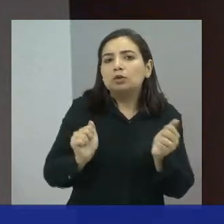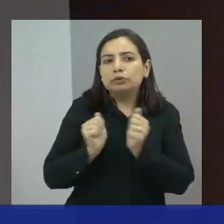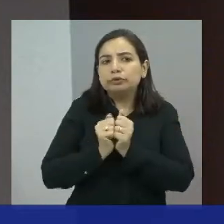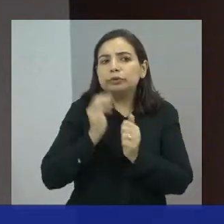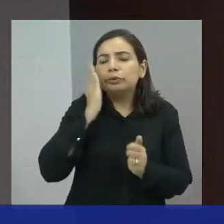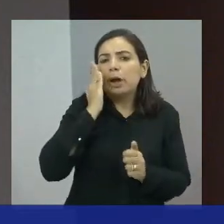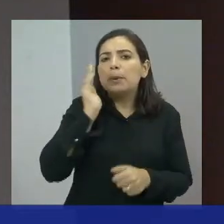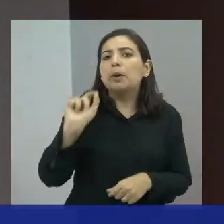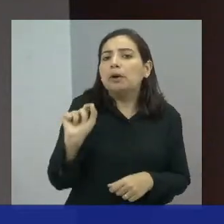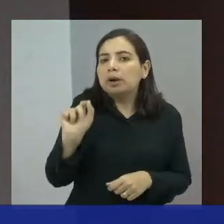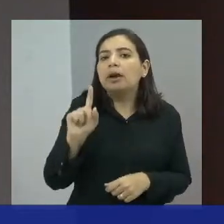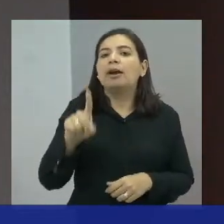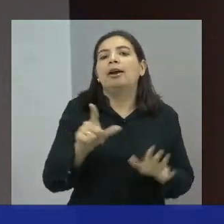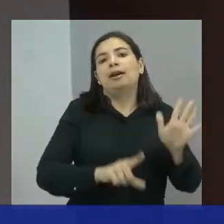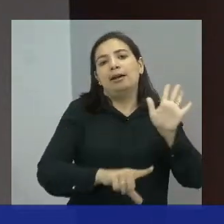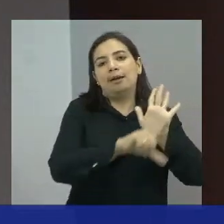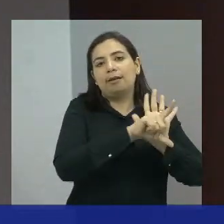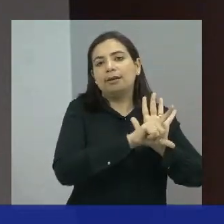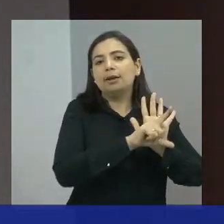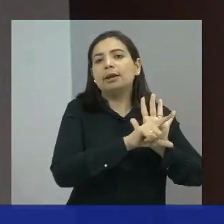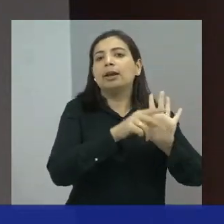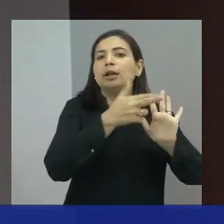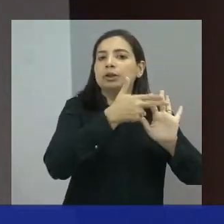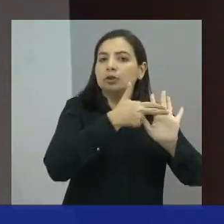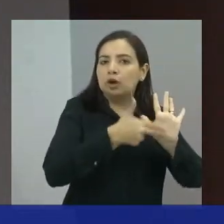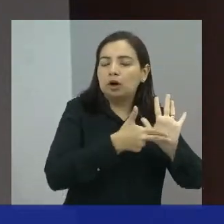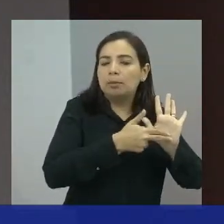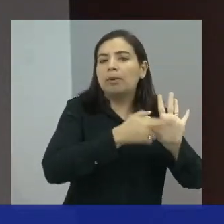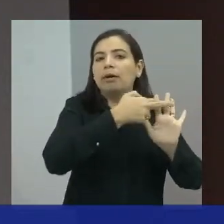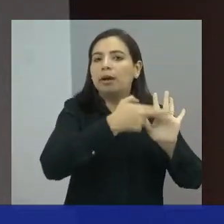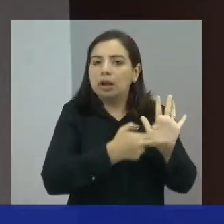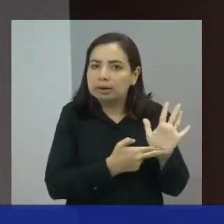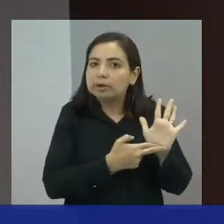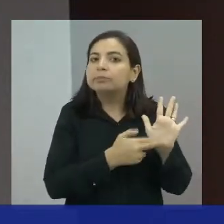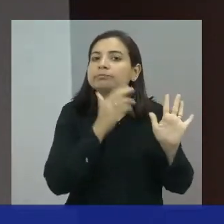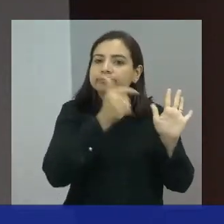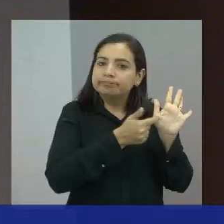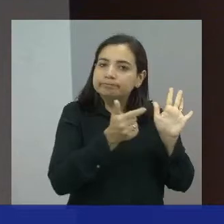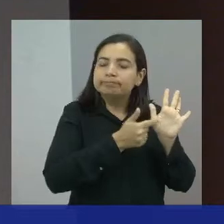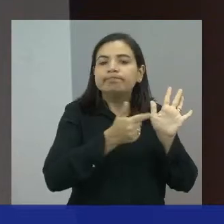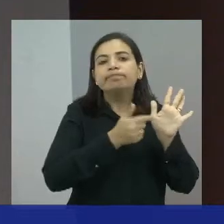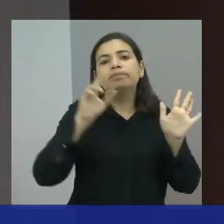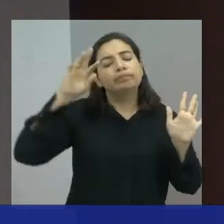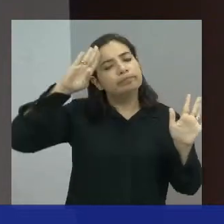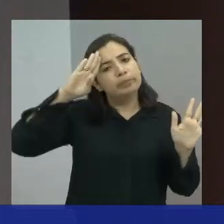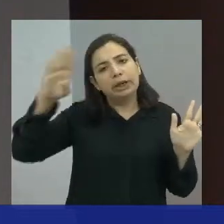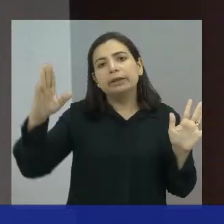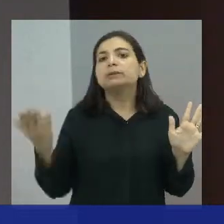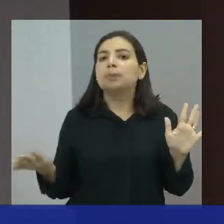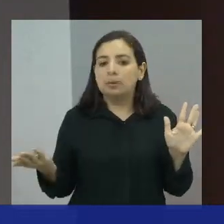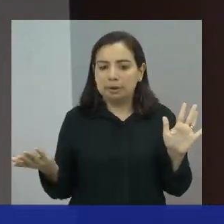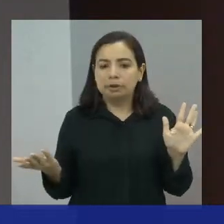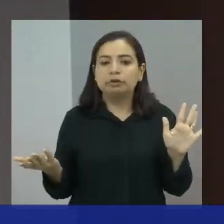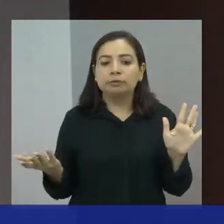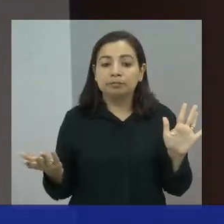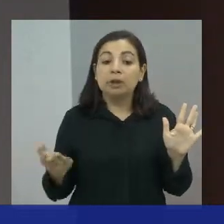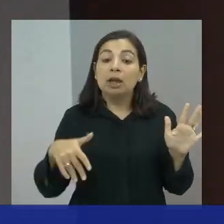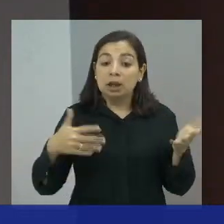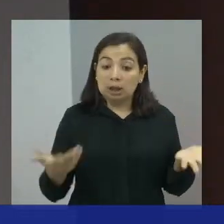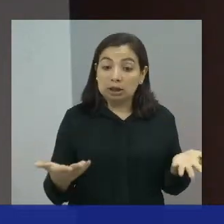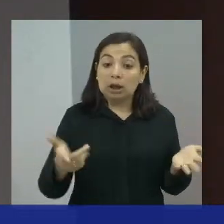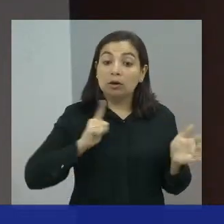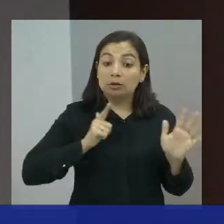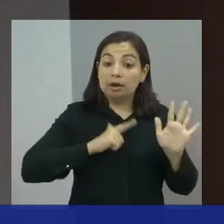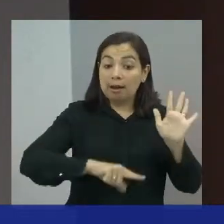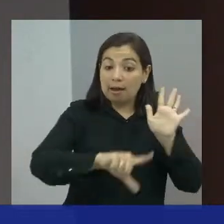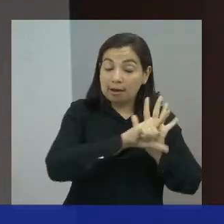estamos propondo. Então, é necessário que essas leis, que essas normas, na verdade,